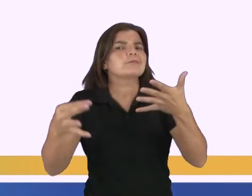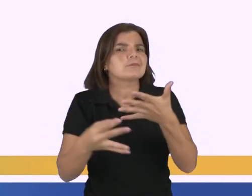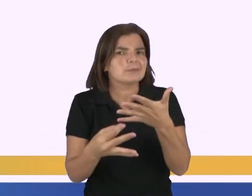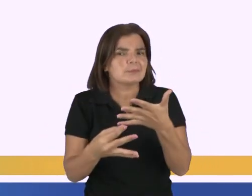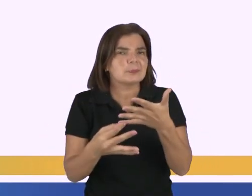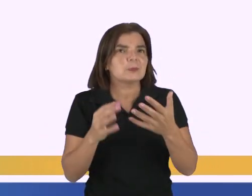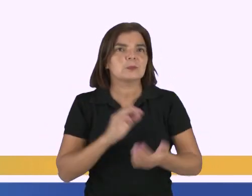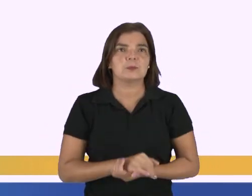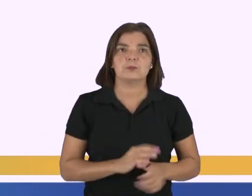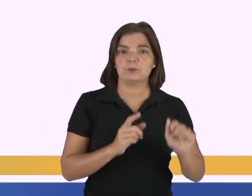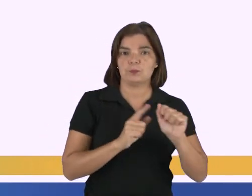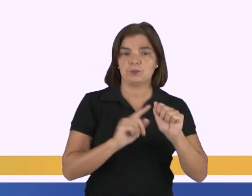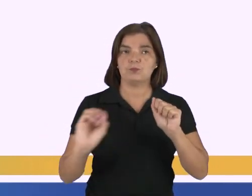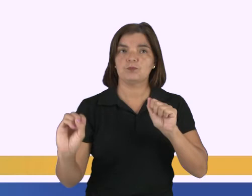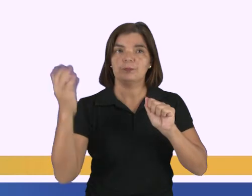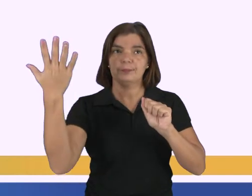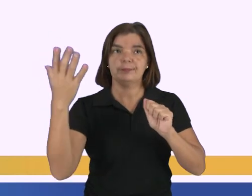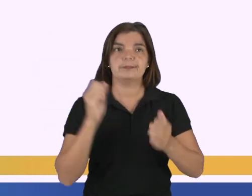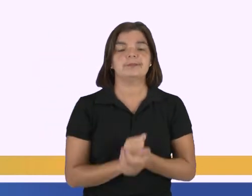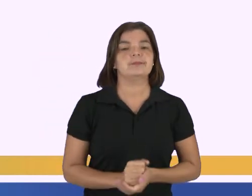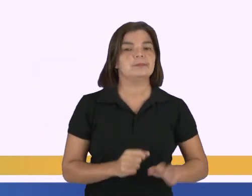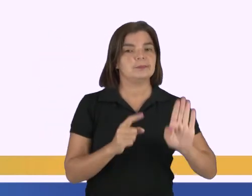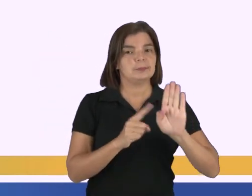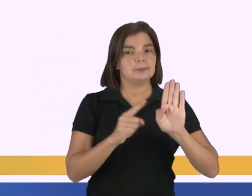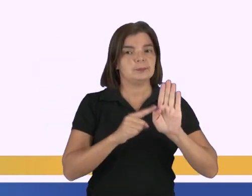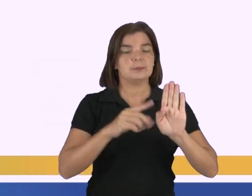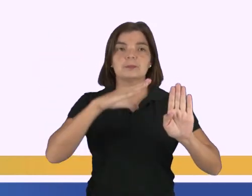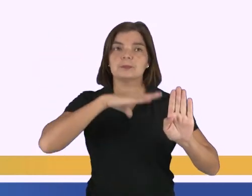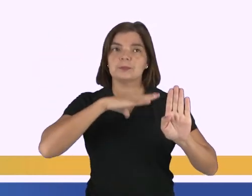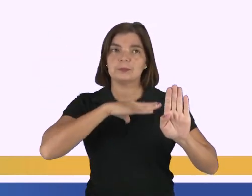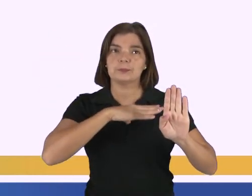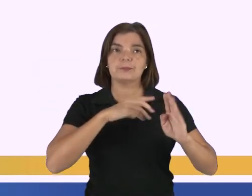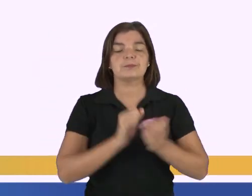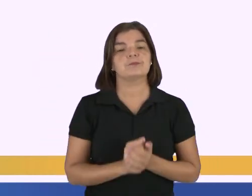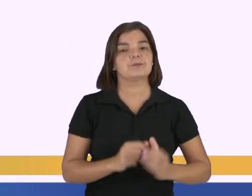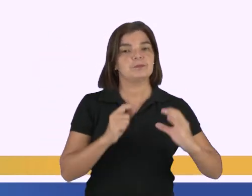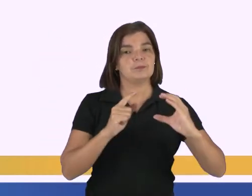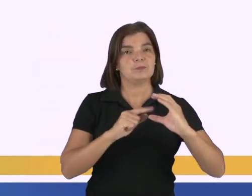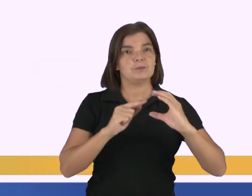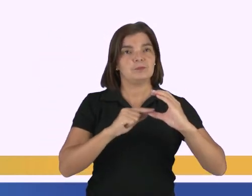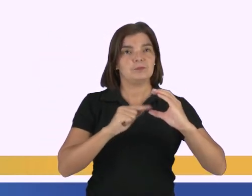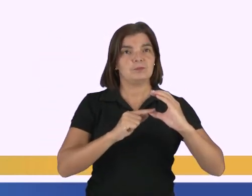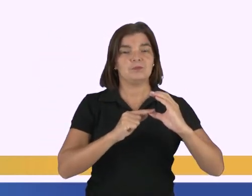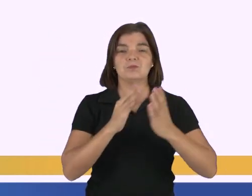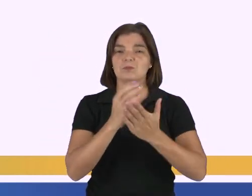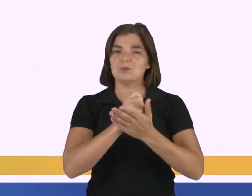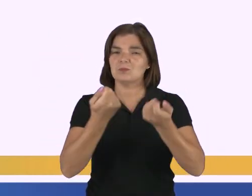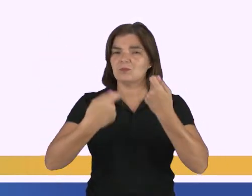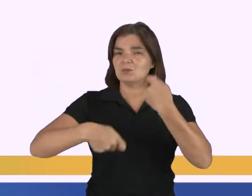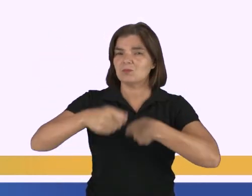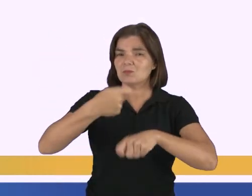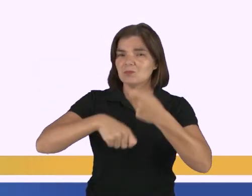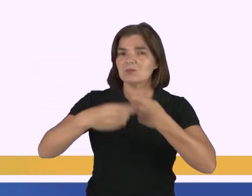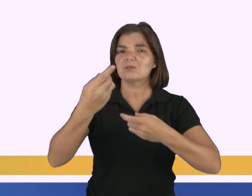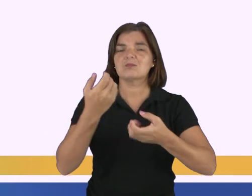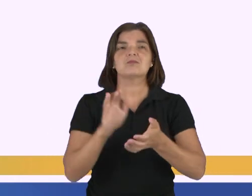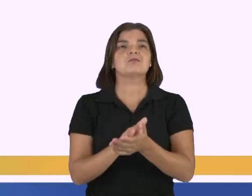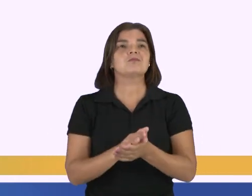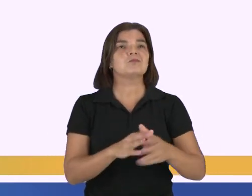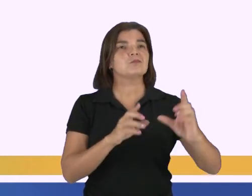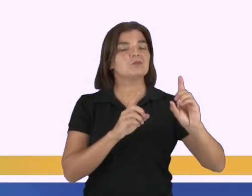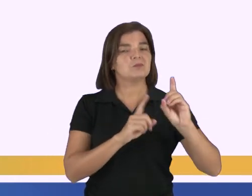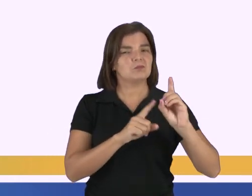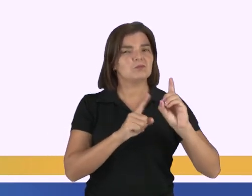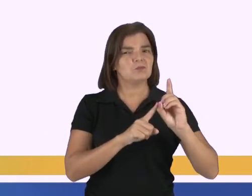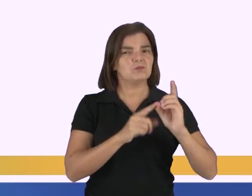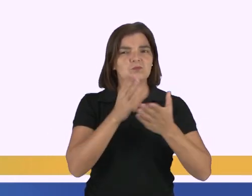físico? Letra A, no clima. Letra B, na urbanização. Letra C, na divisão política administrativa,